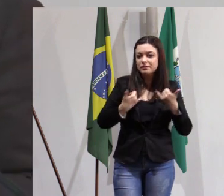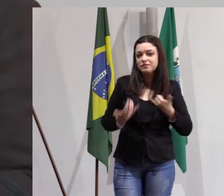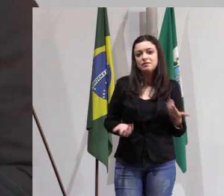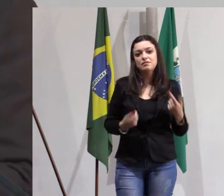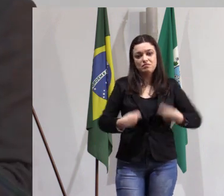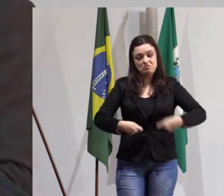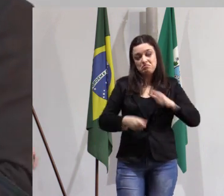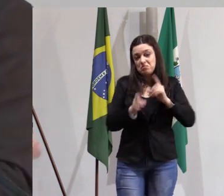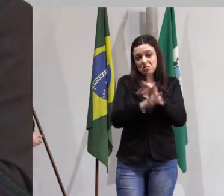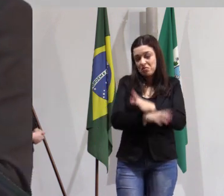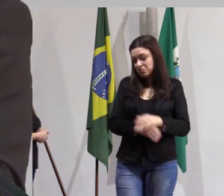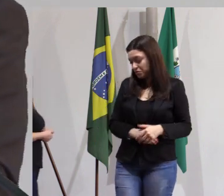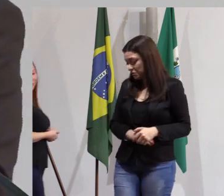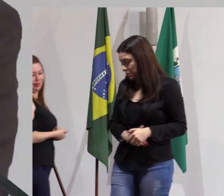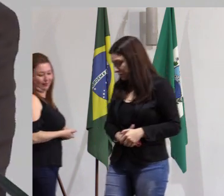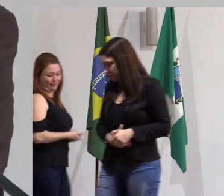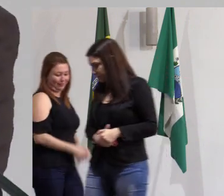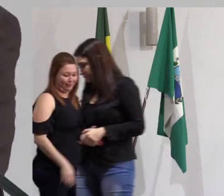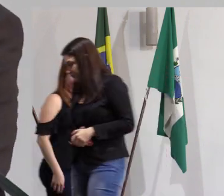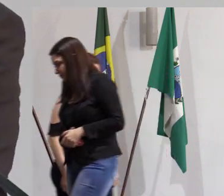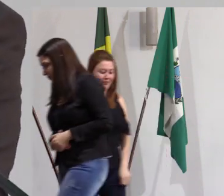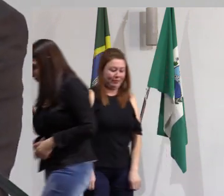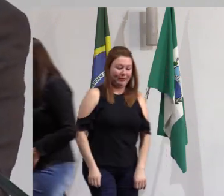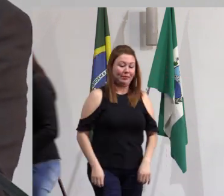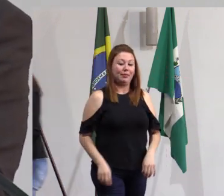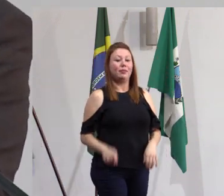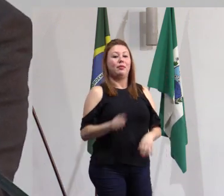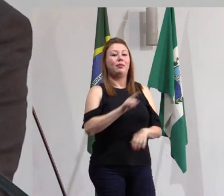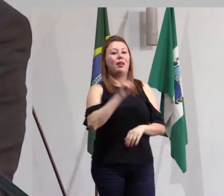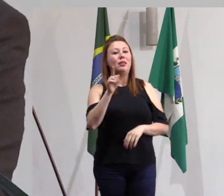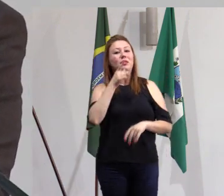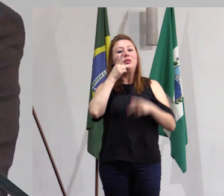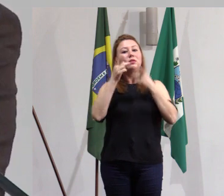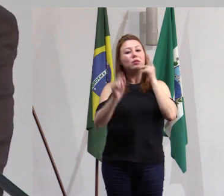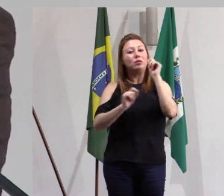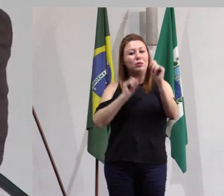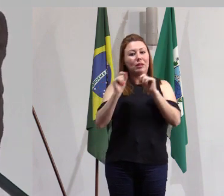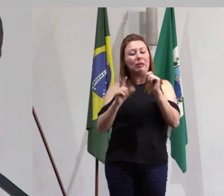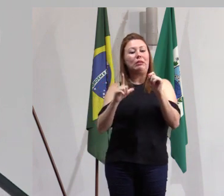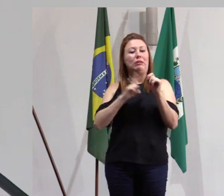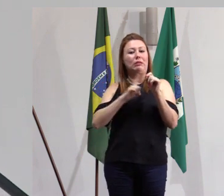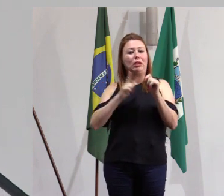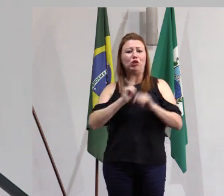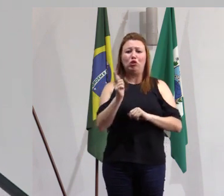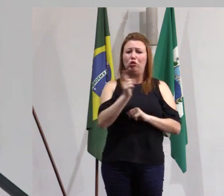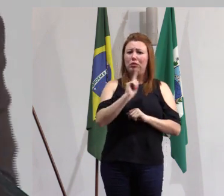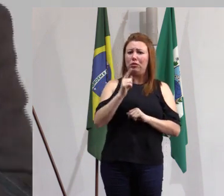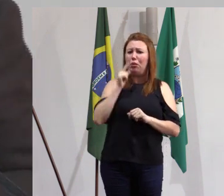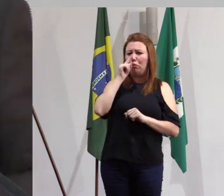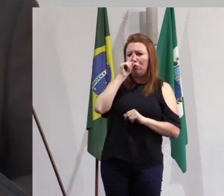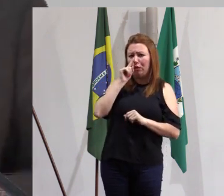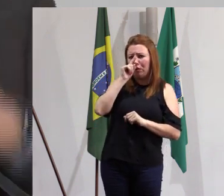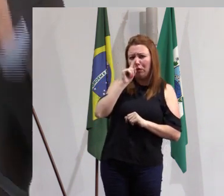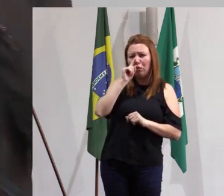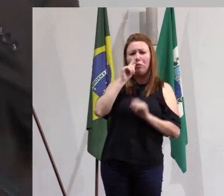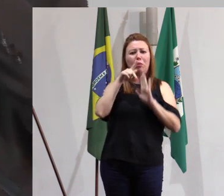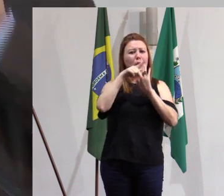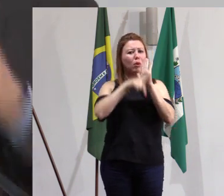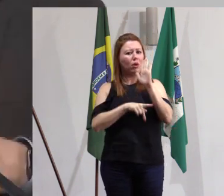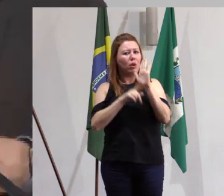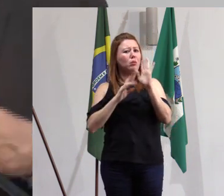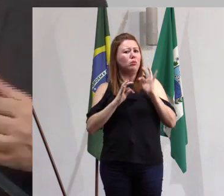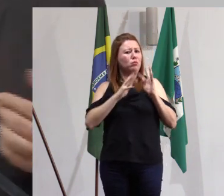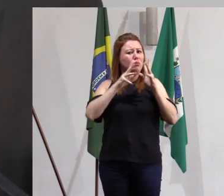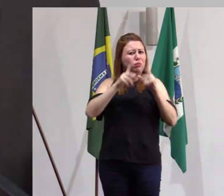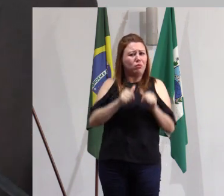transparência. Eles determinam que haja simplificação administrativa, gestão de riscos, programas de integridade,